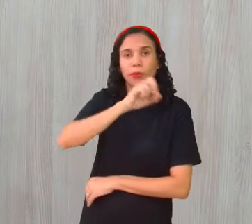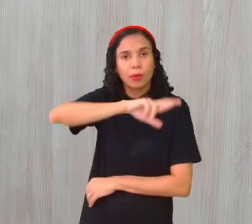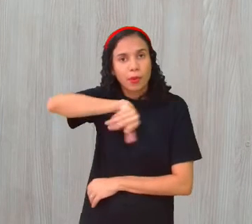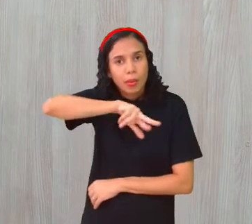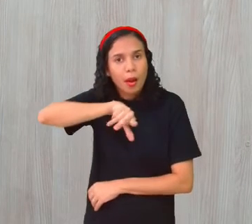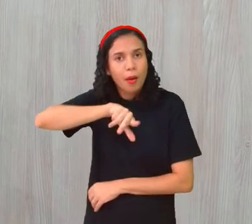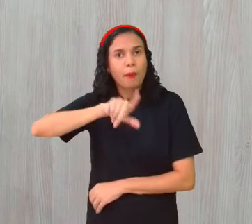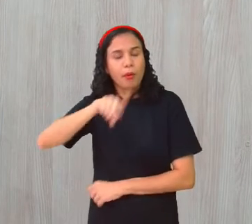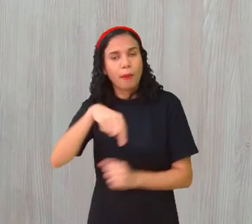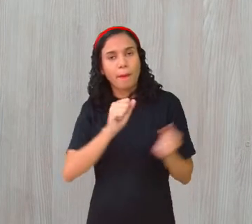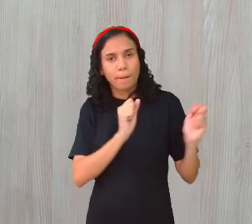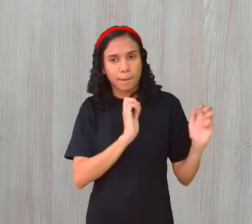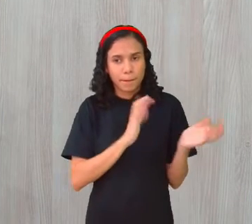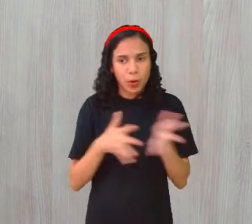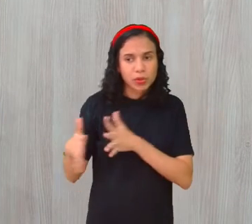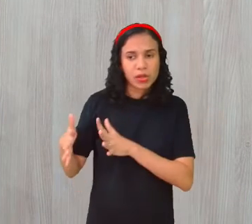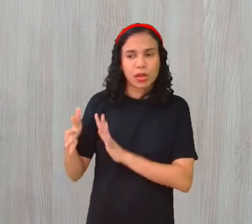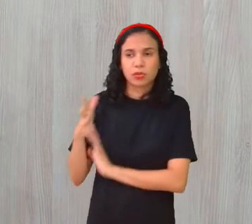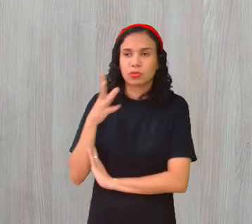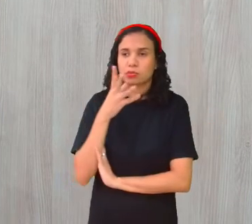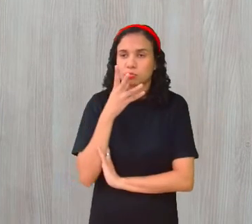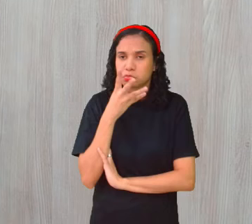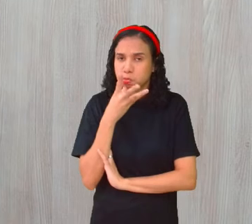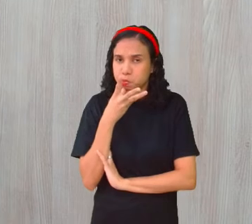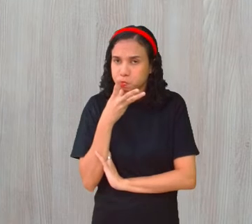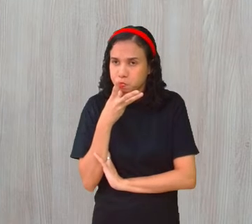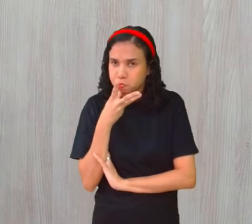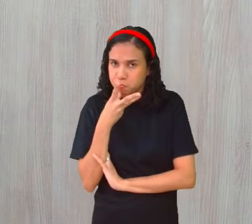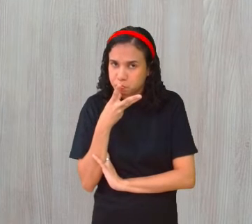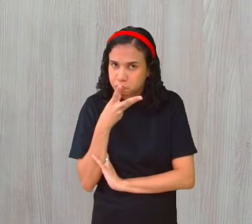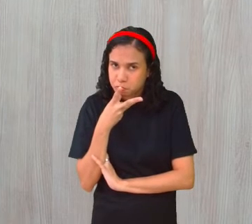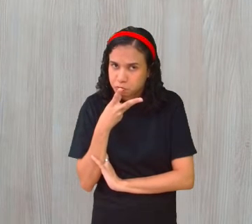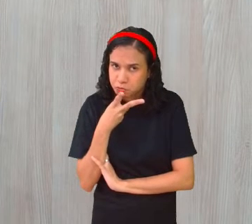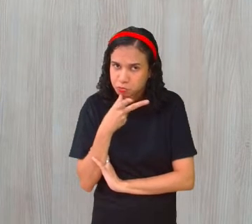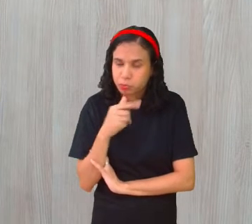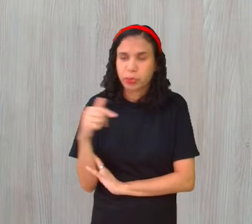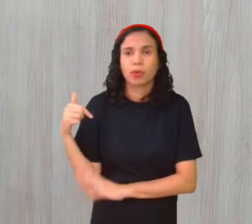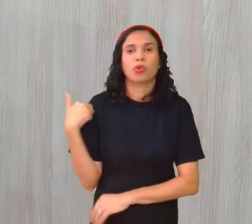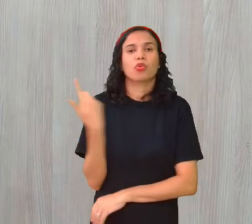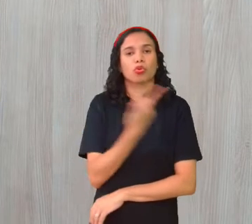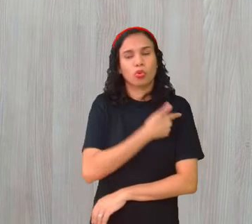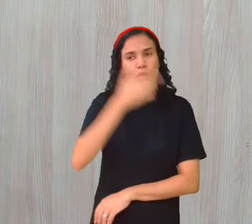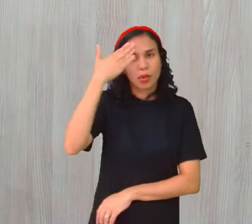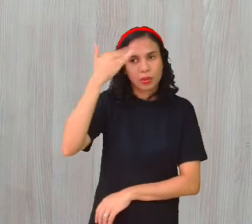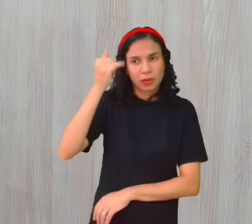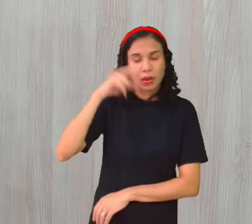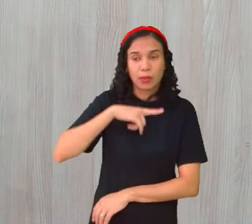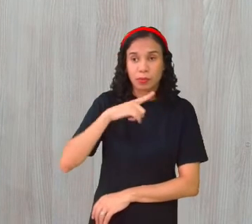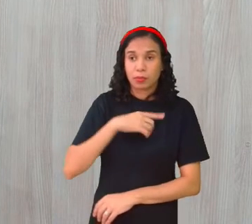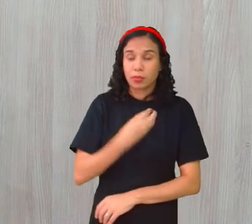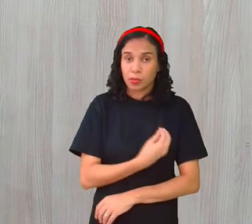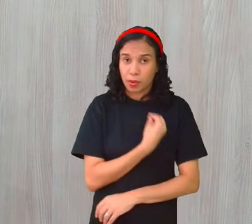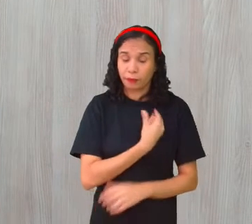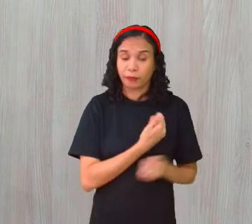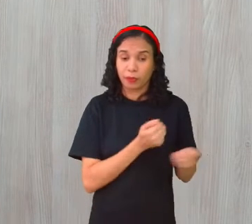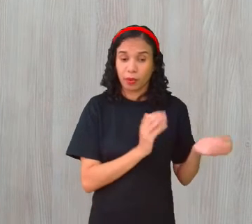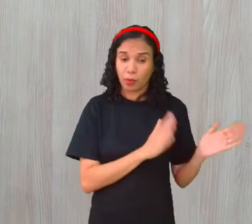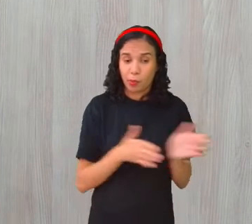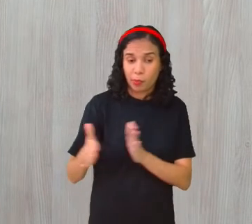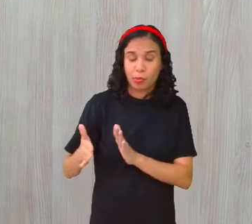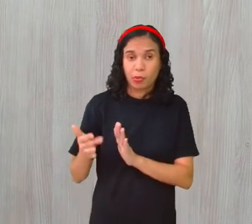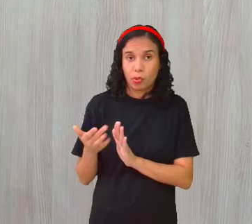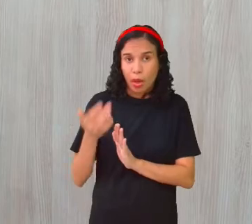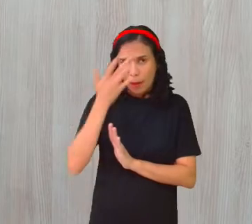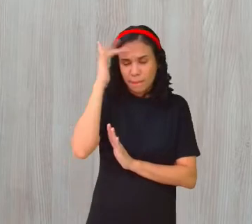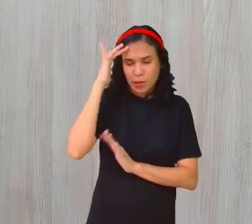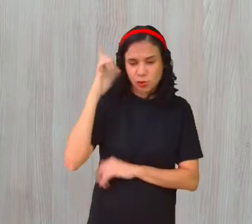um processo um pouco mais lento, né? A gente sabe que a elite de